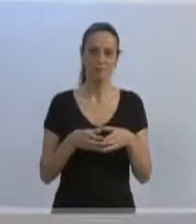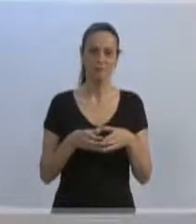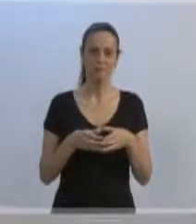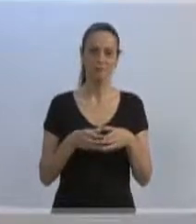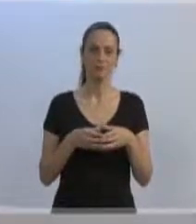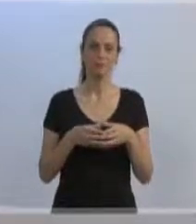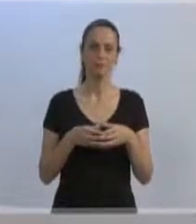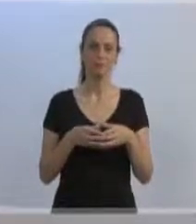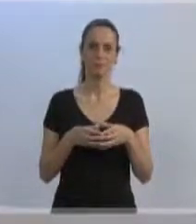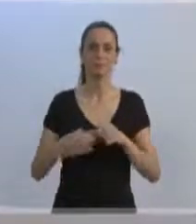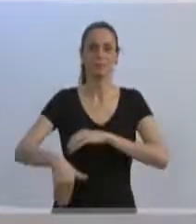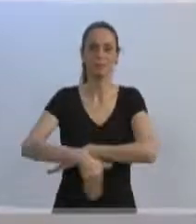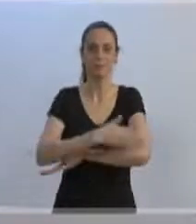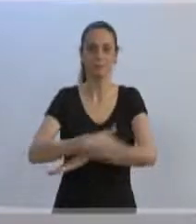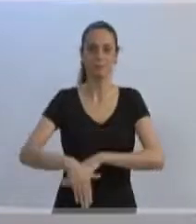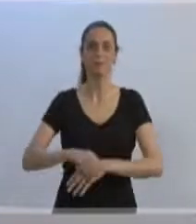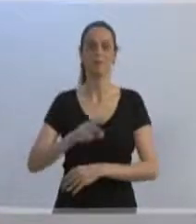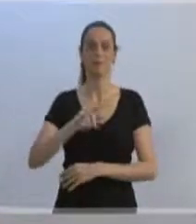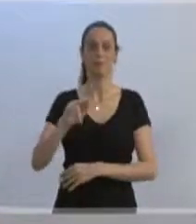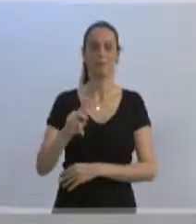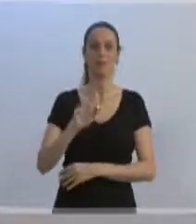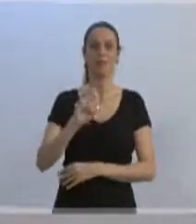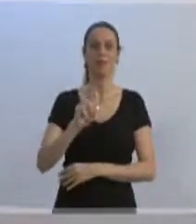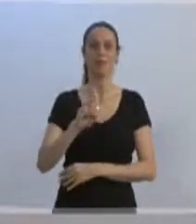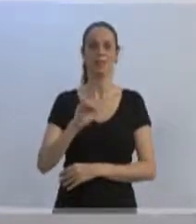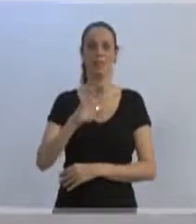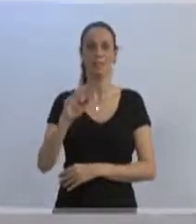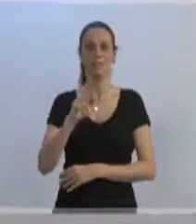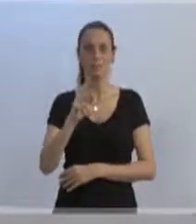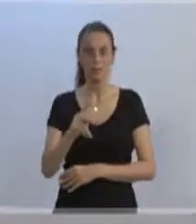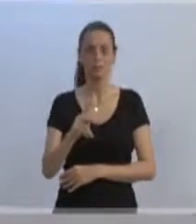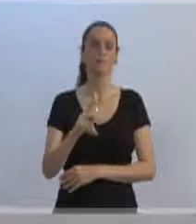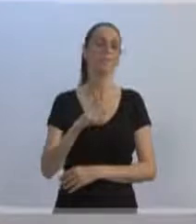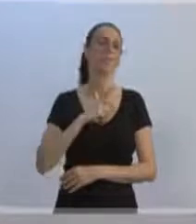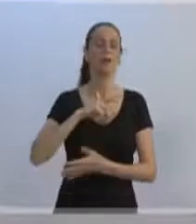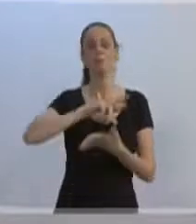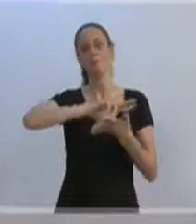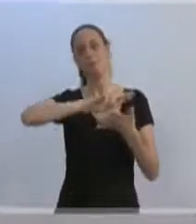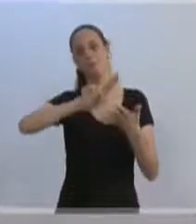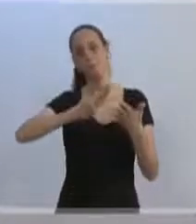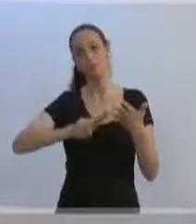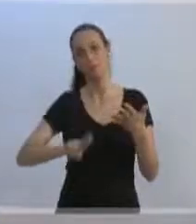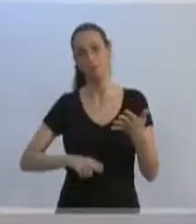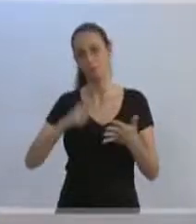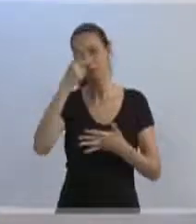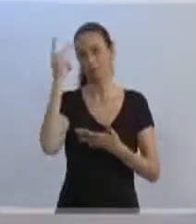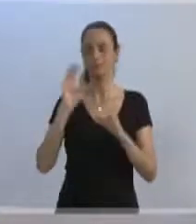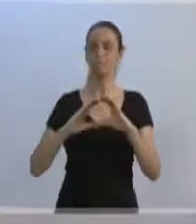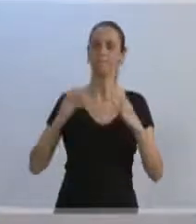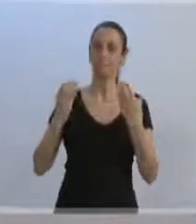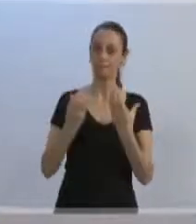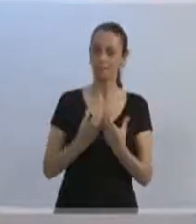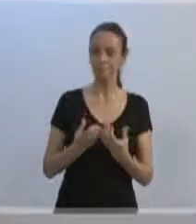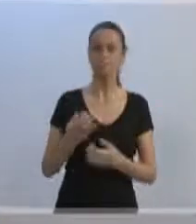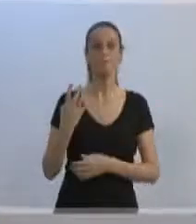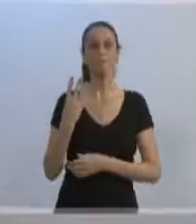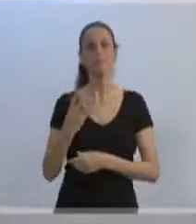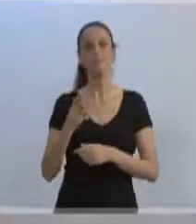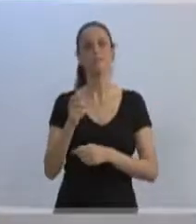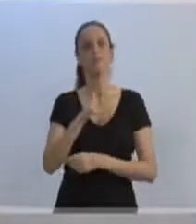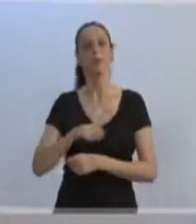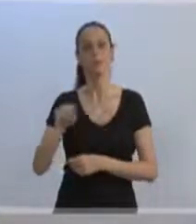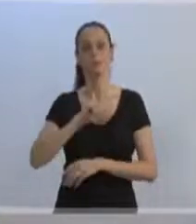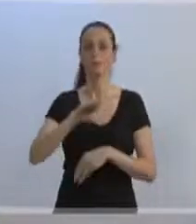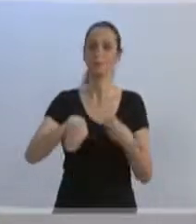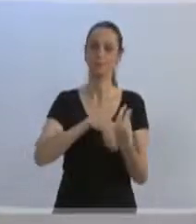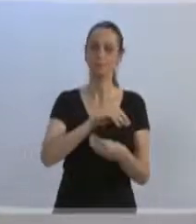da rua este maia o nome do rafael moura se ele analisa toda a comunidade as quatro associações envolvidas